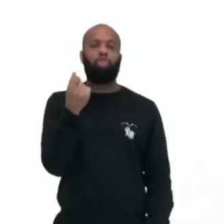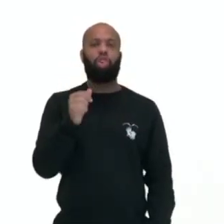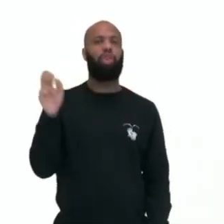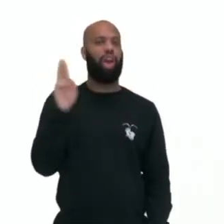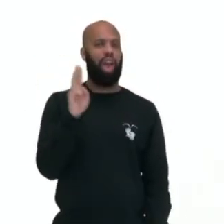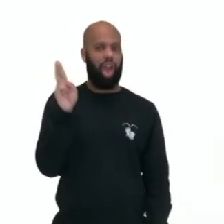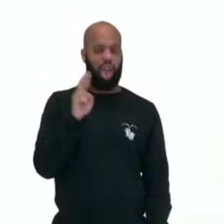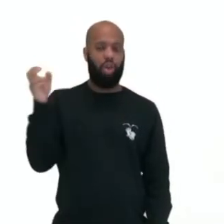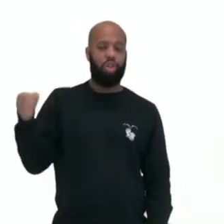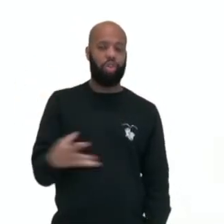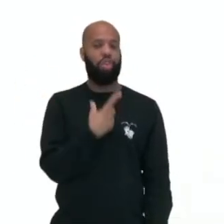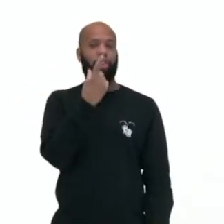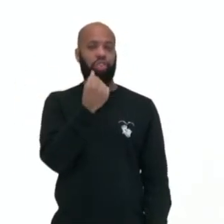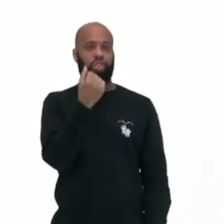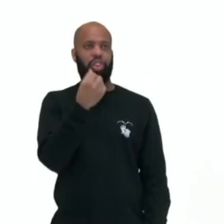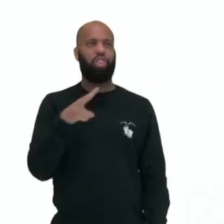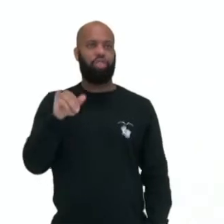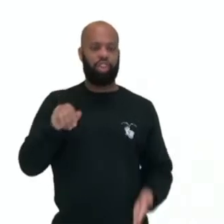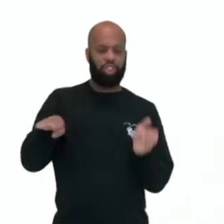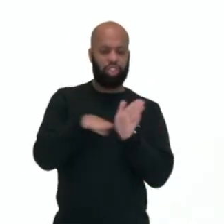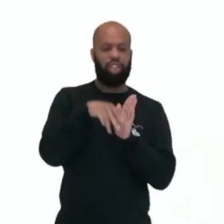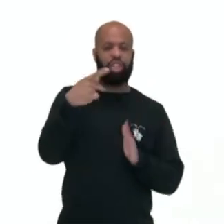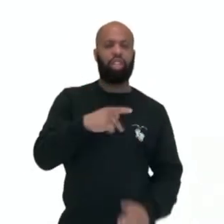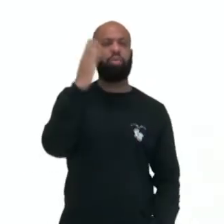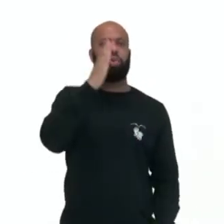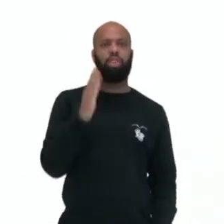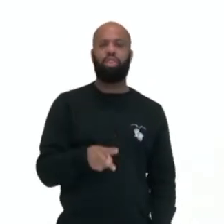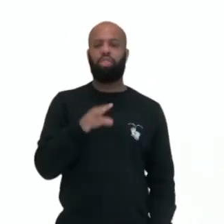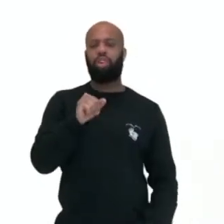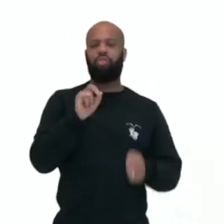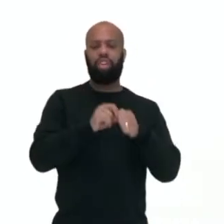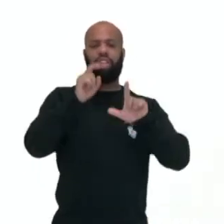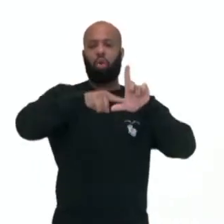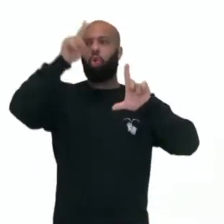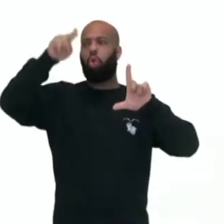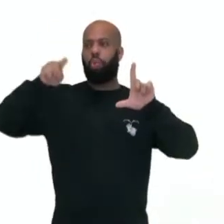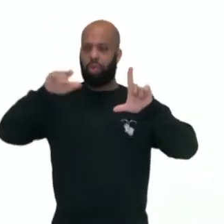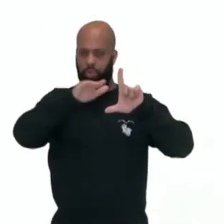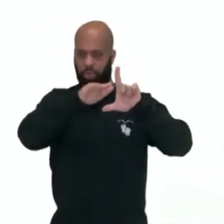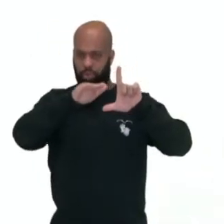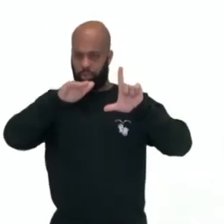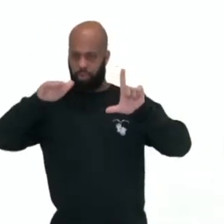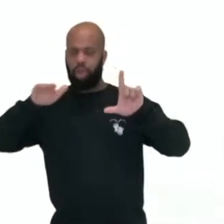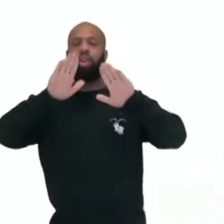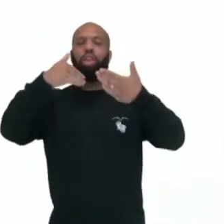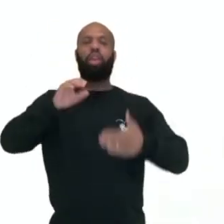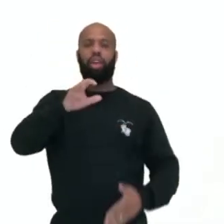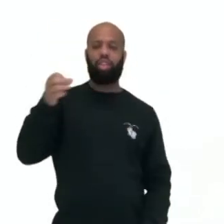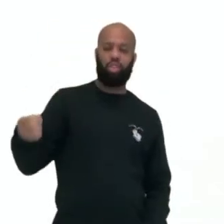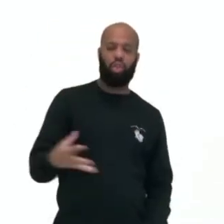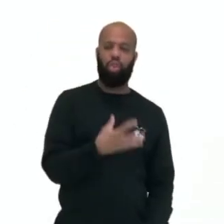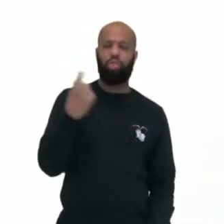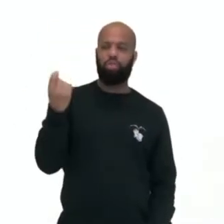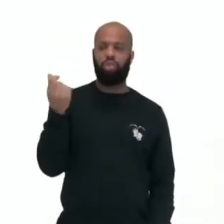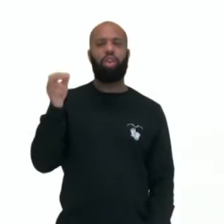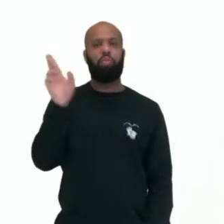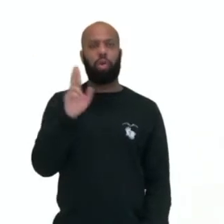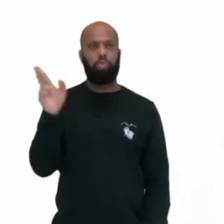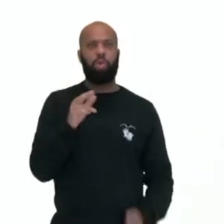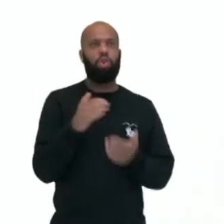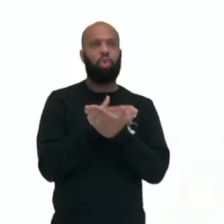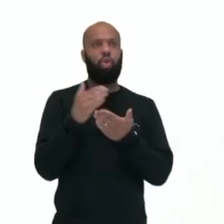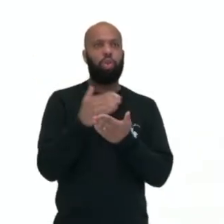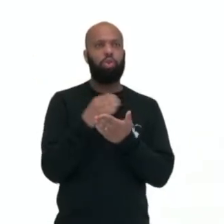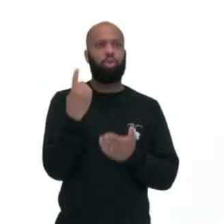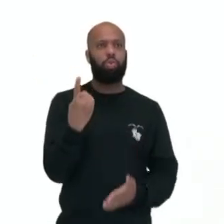iria chegar ao Brasil para estabilizar a economia. Essa nova moeda começou a circular em 1º de